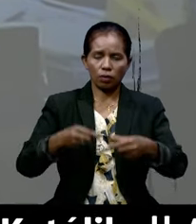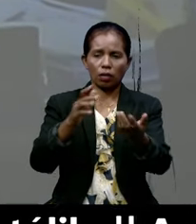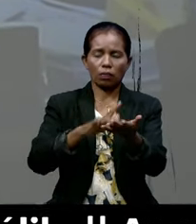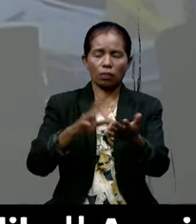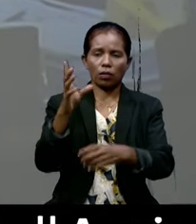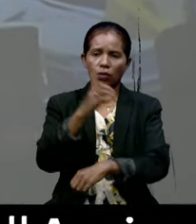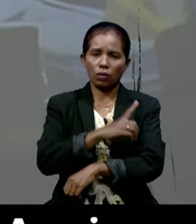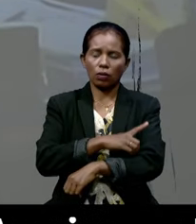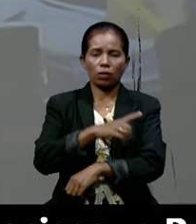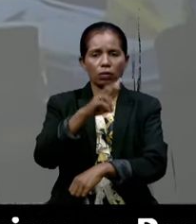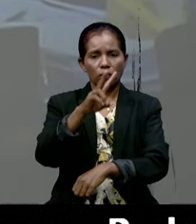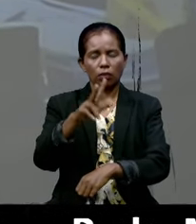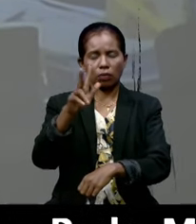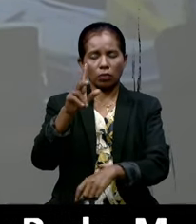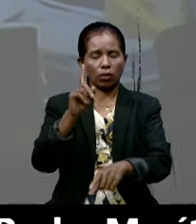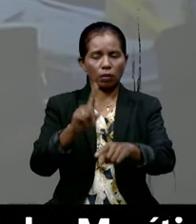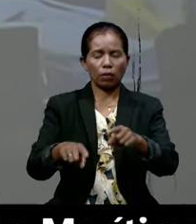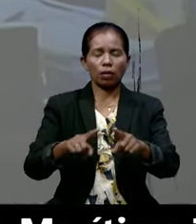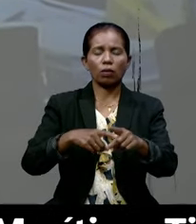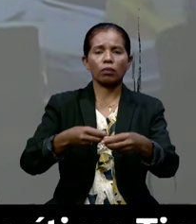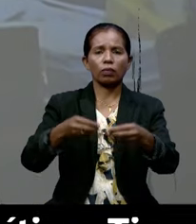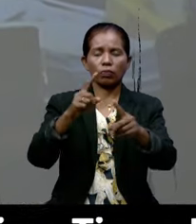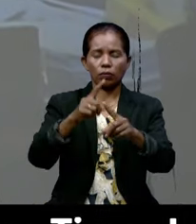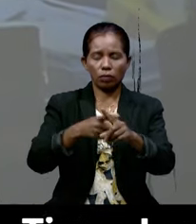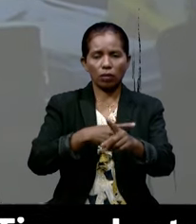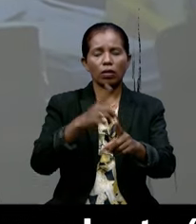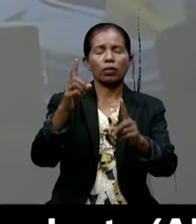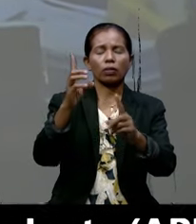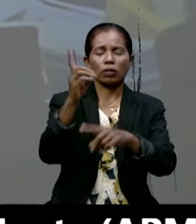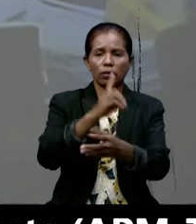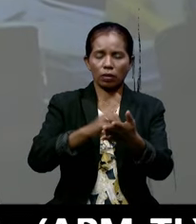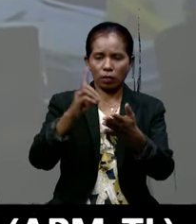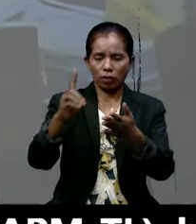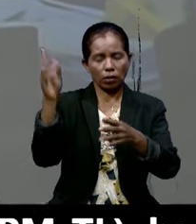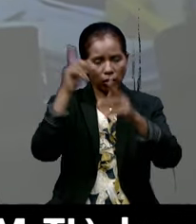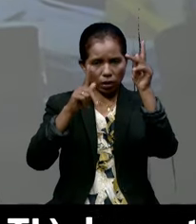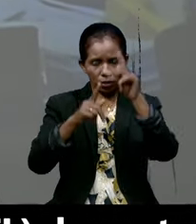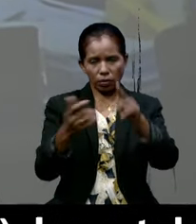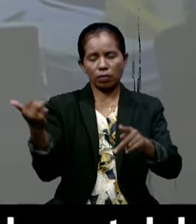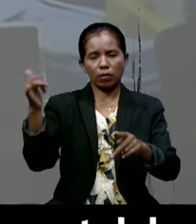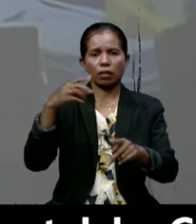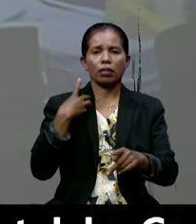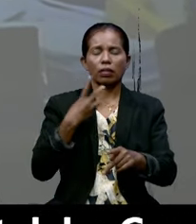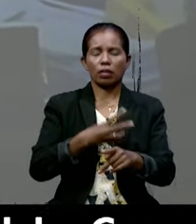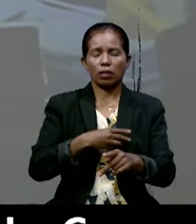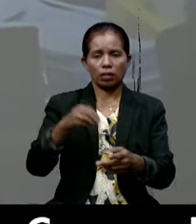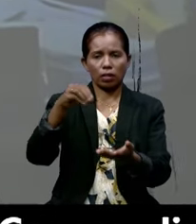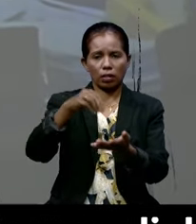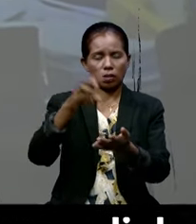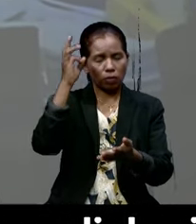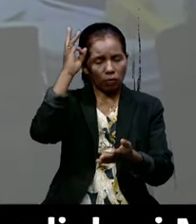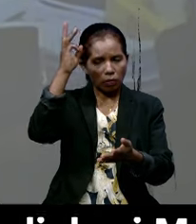rua catolo, la bele fo fulan to semana, nune salmas causa ba isu Sira nebe ita preocupa a